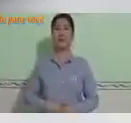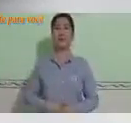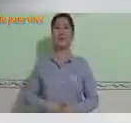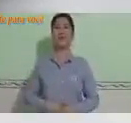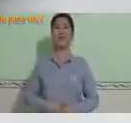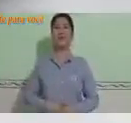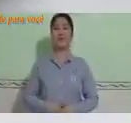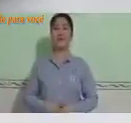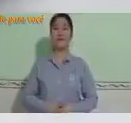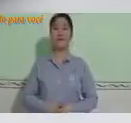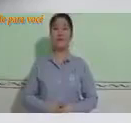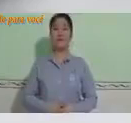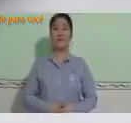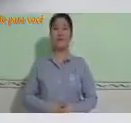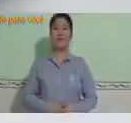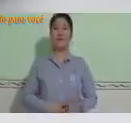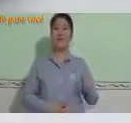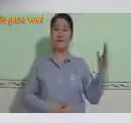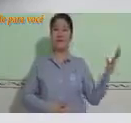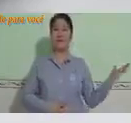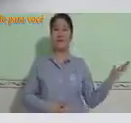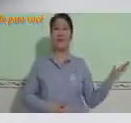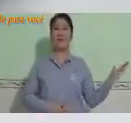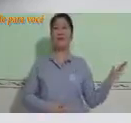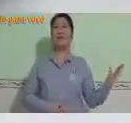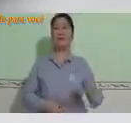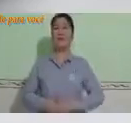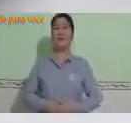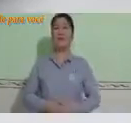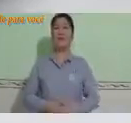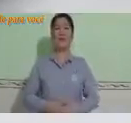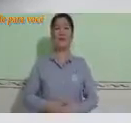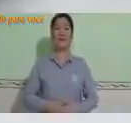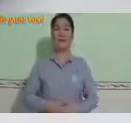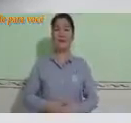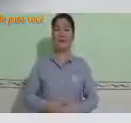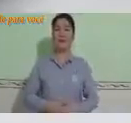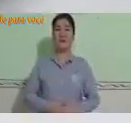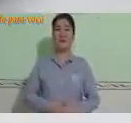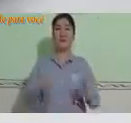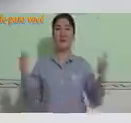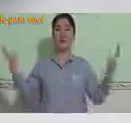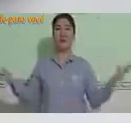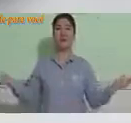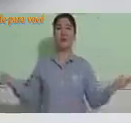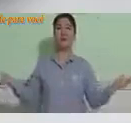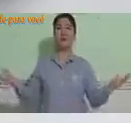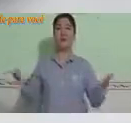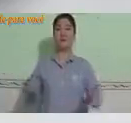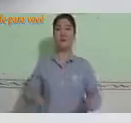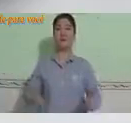ssn frm a ser sydneu ativo e se como ginecologista no momento de escolher o melhor